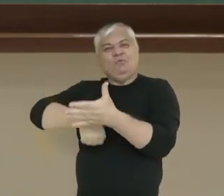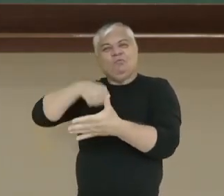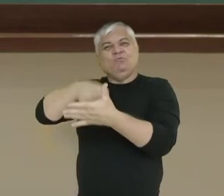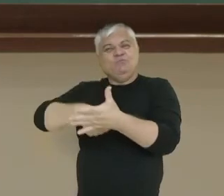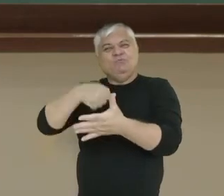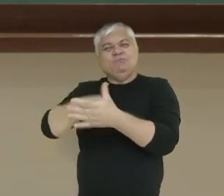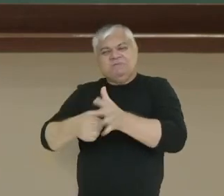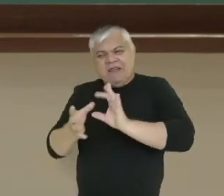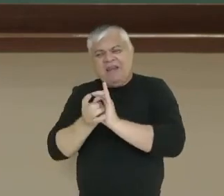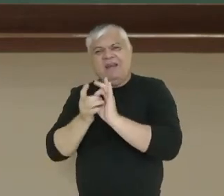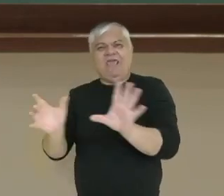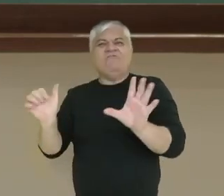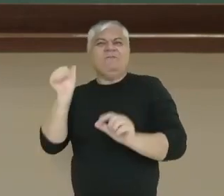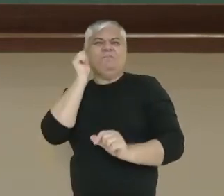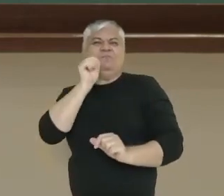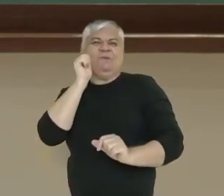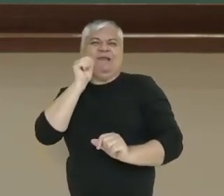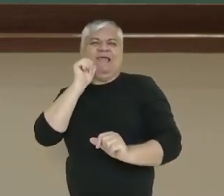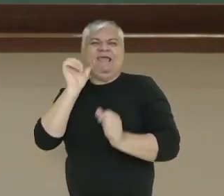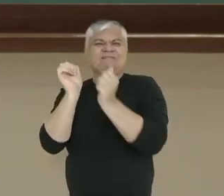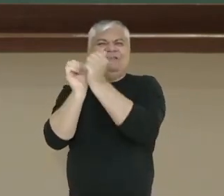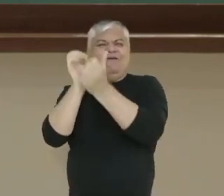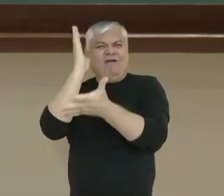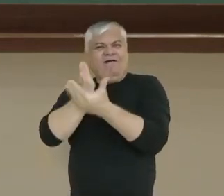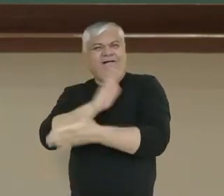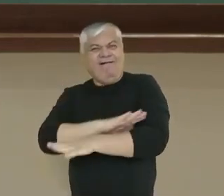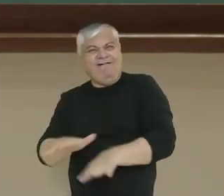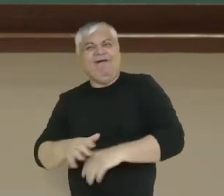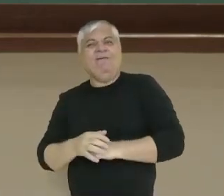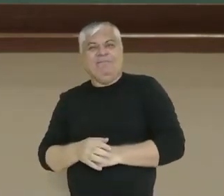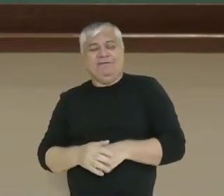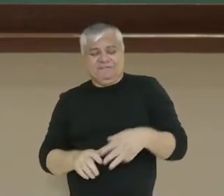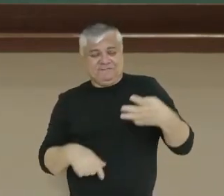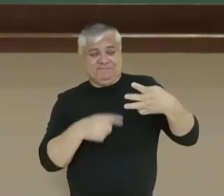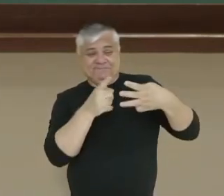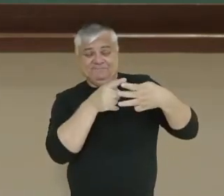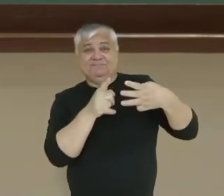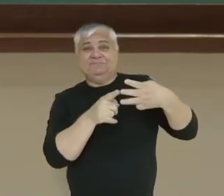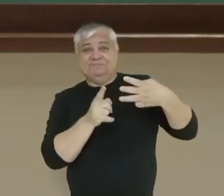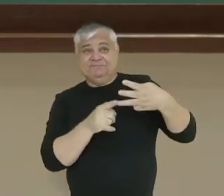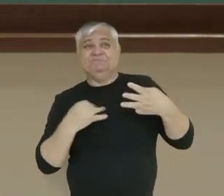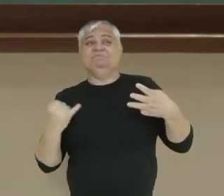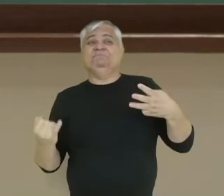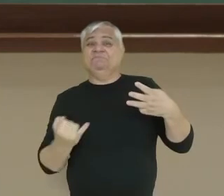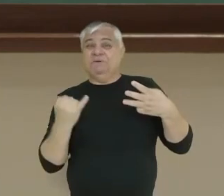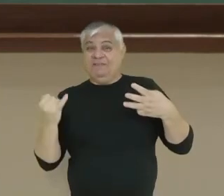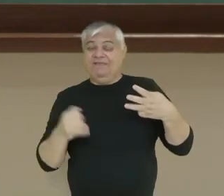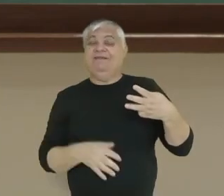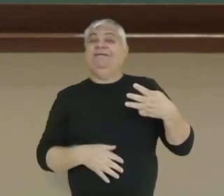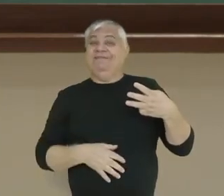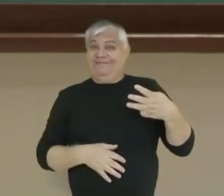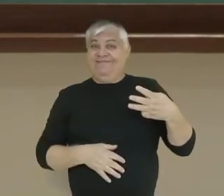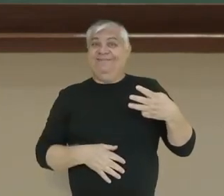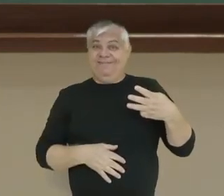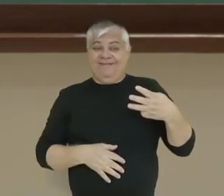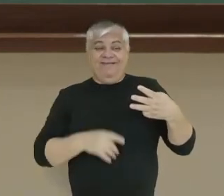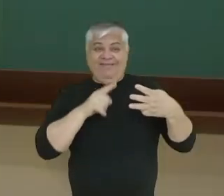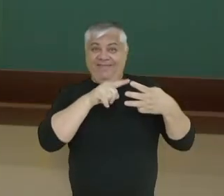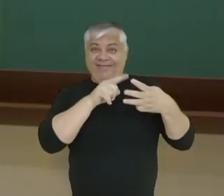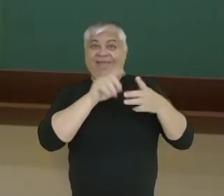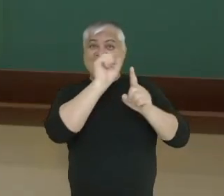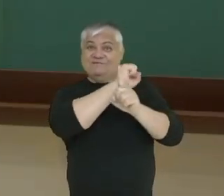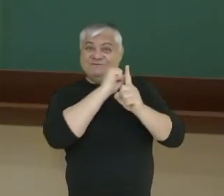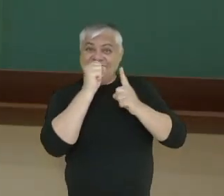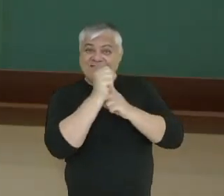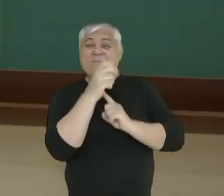do Paraná, né, e no Brasil como um todo. Olha só, uma coisa importante para a gente pensar é que muitas dessas sociedades,